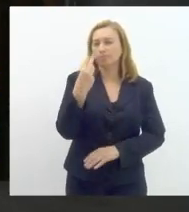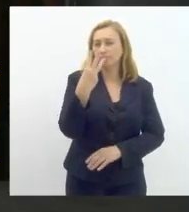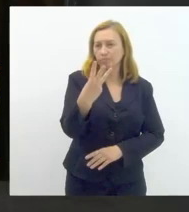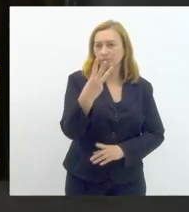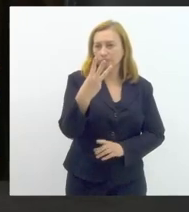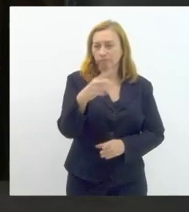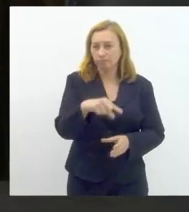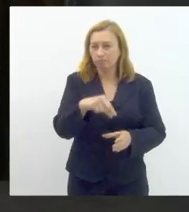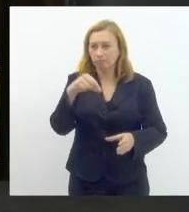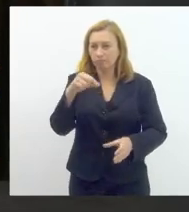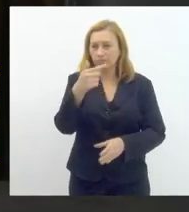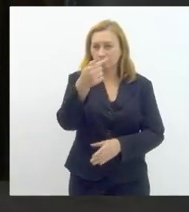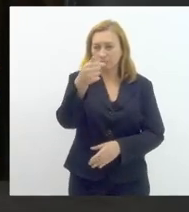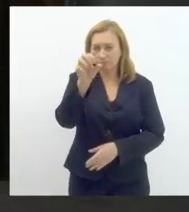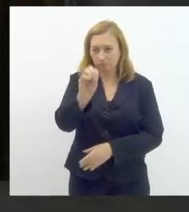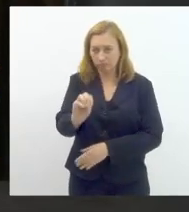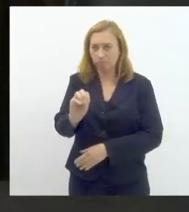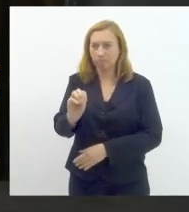de 70.